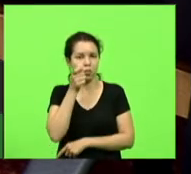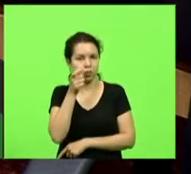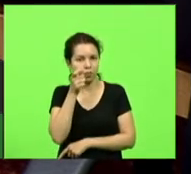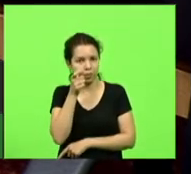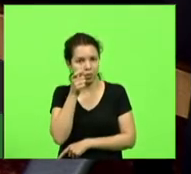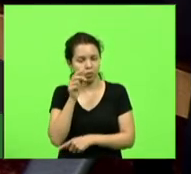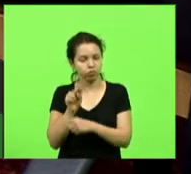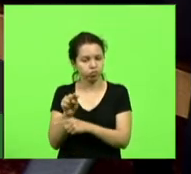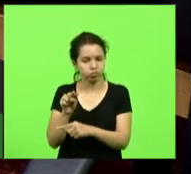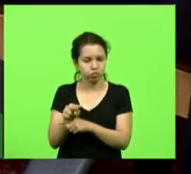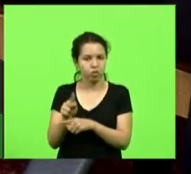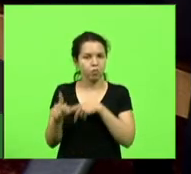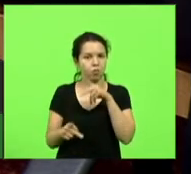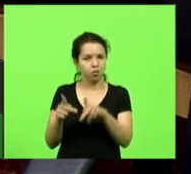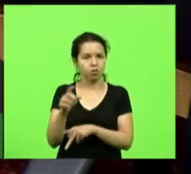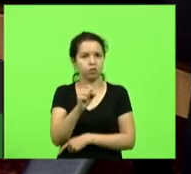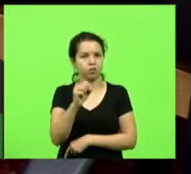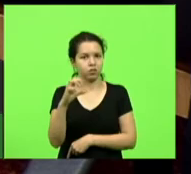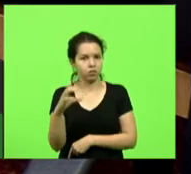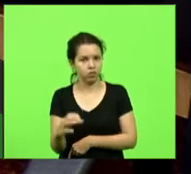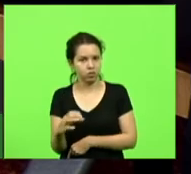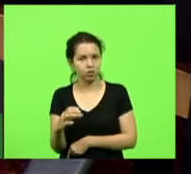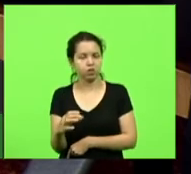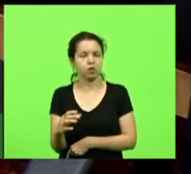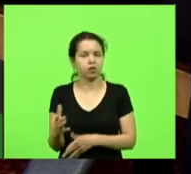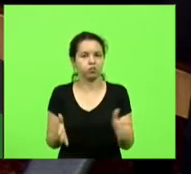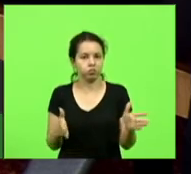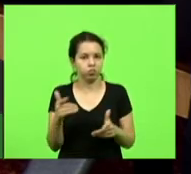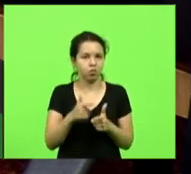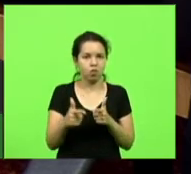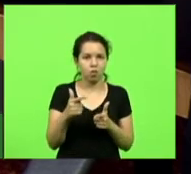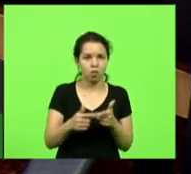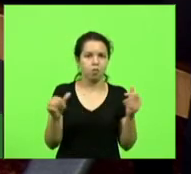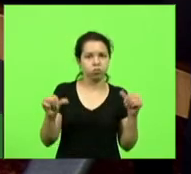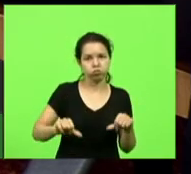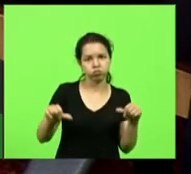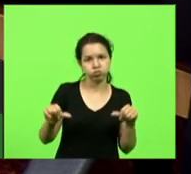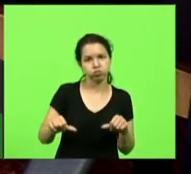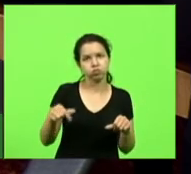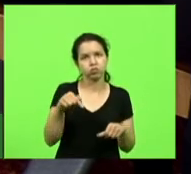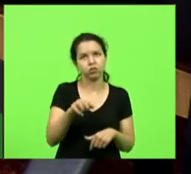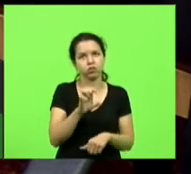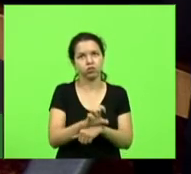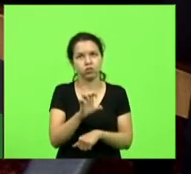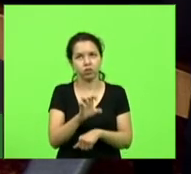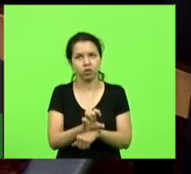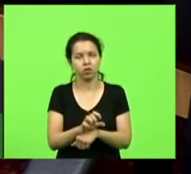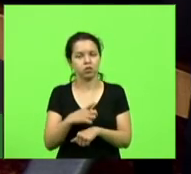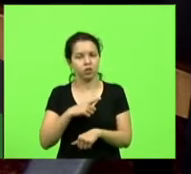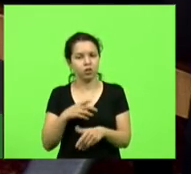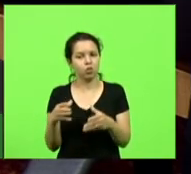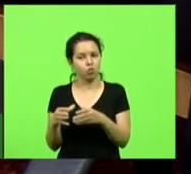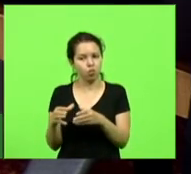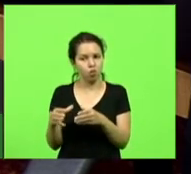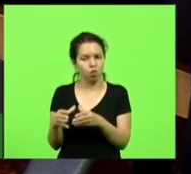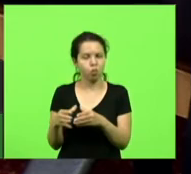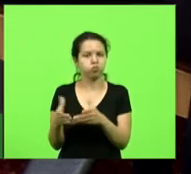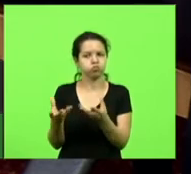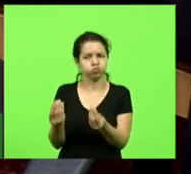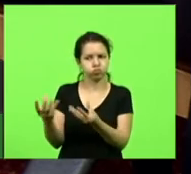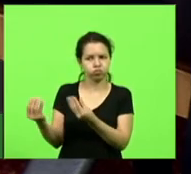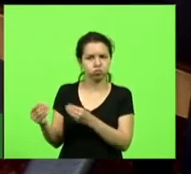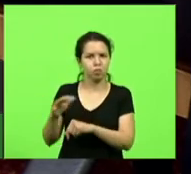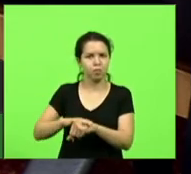mão àqueles catarinenses que têm a situação econômica mais vulnerável no Estado. E nós temos um grupo grande aqui, mais de